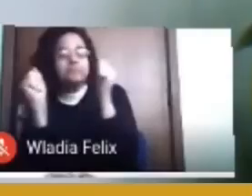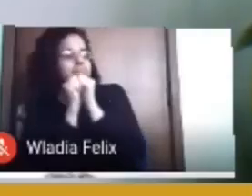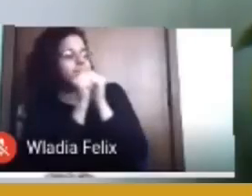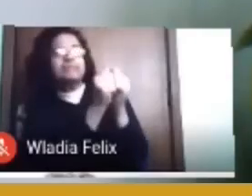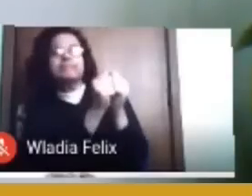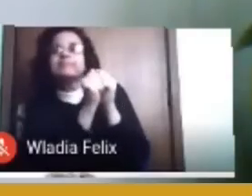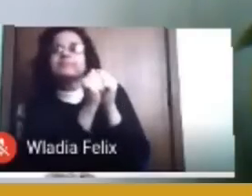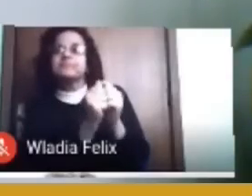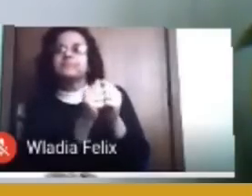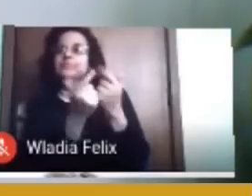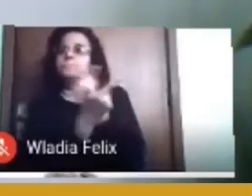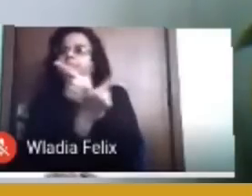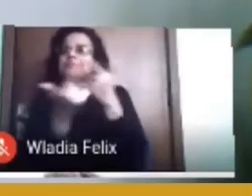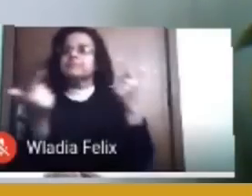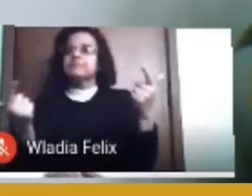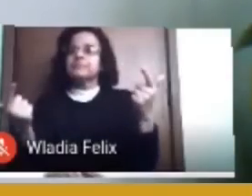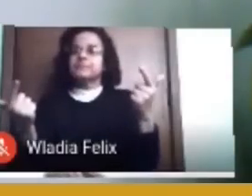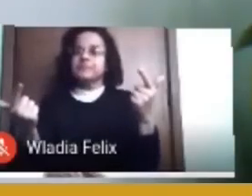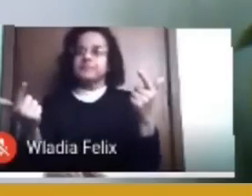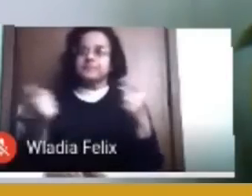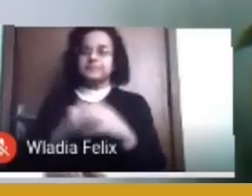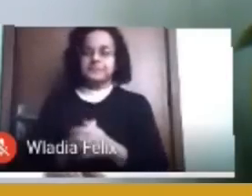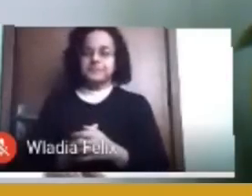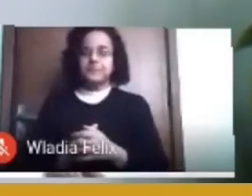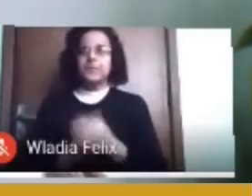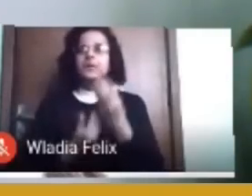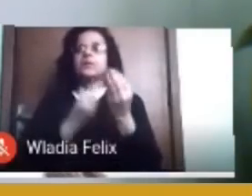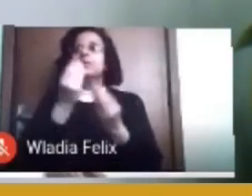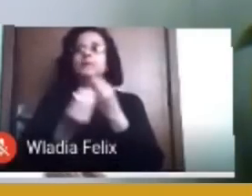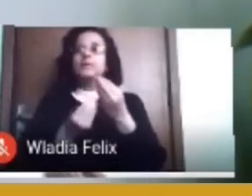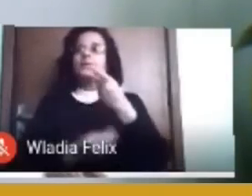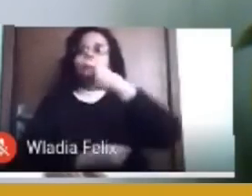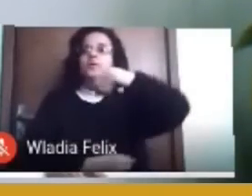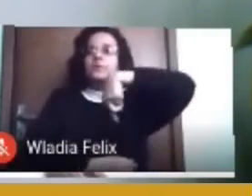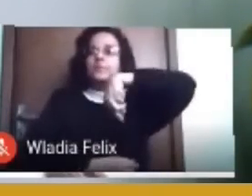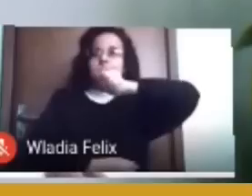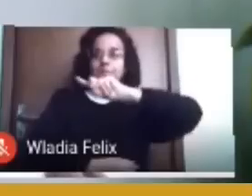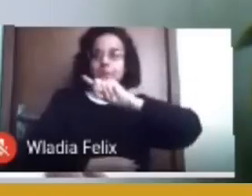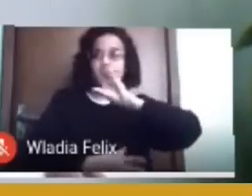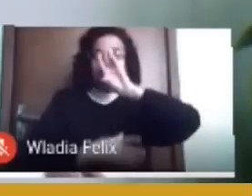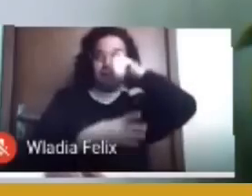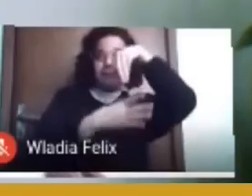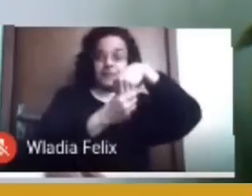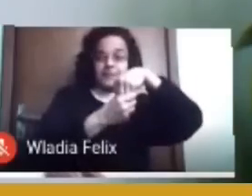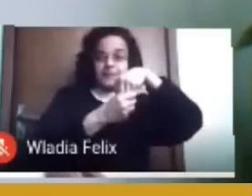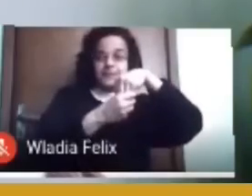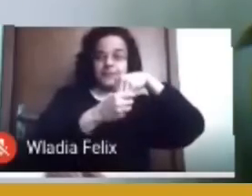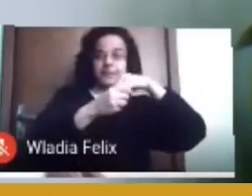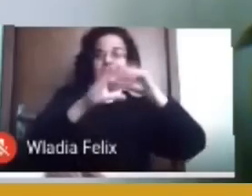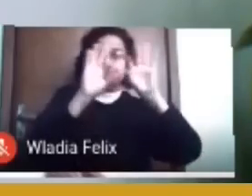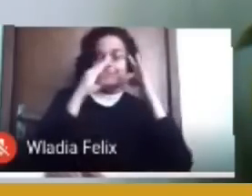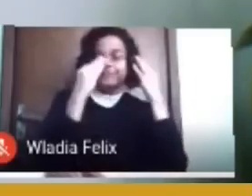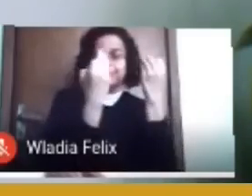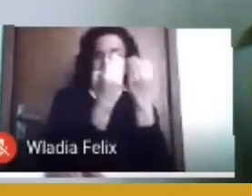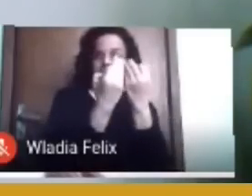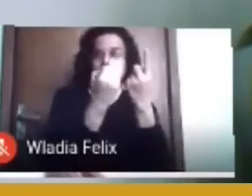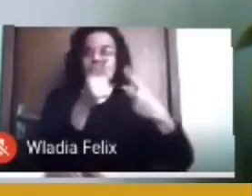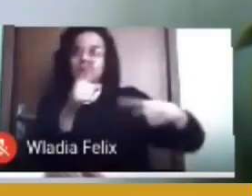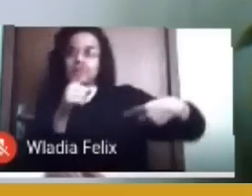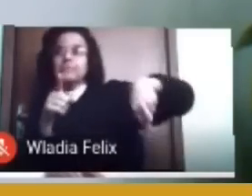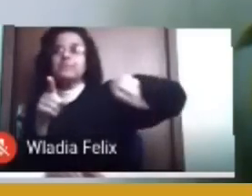pessoas fisicamente também, nós sabemos que a criança, por sua vez, dentro da própria casa, muitas vezes não tem o olhar do pai, o